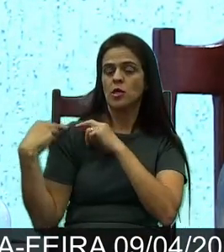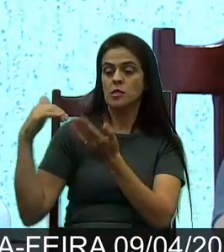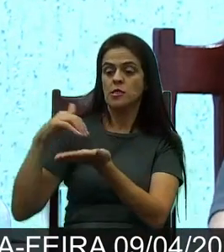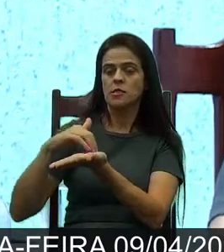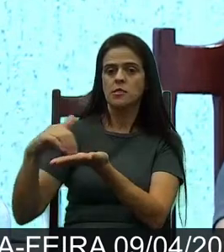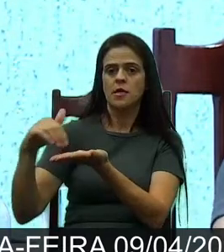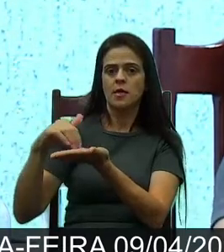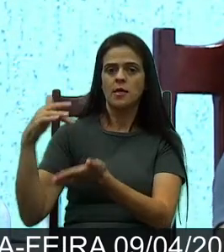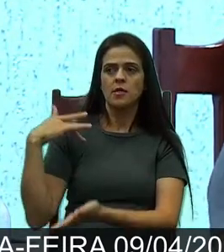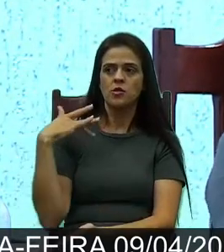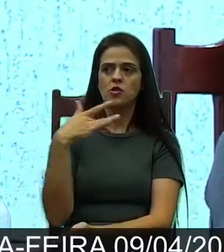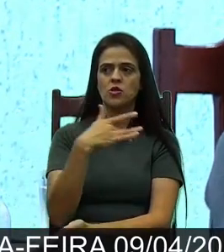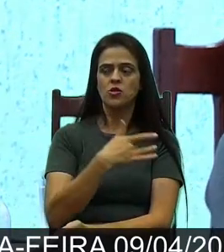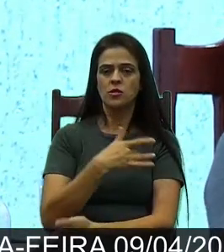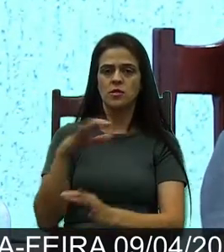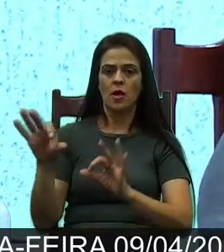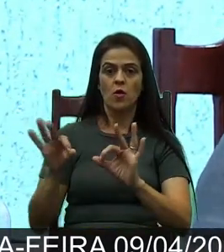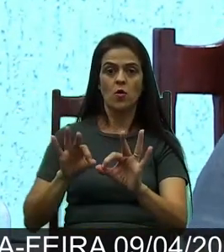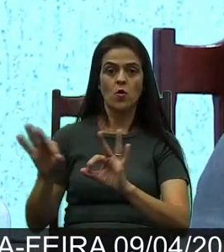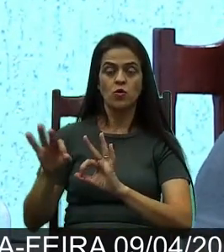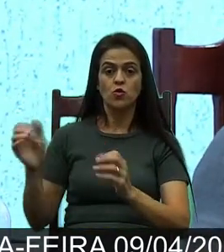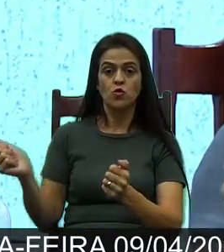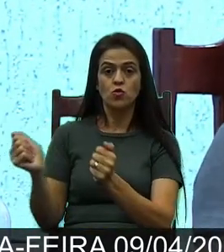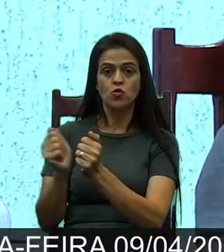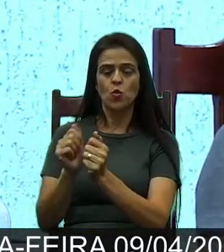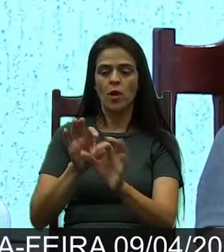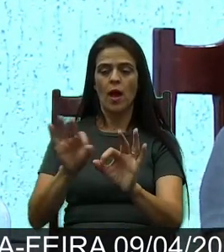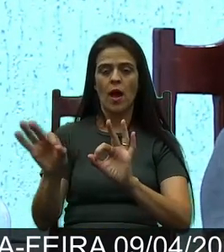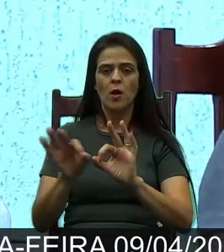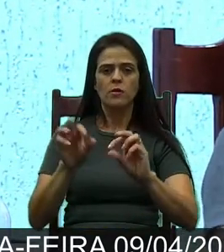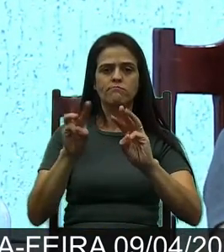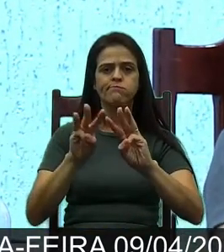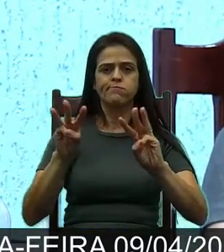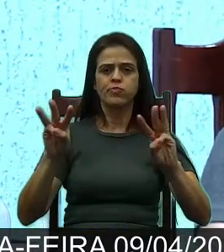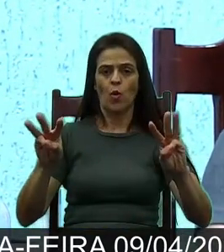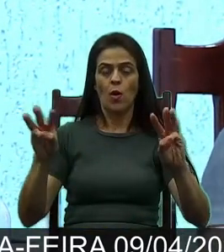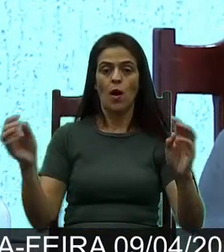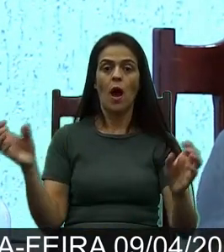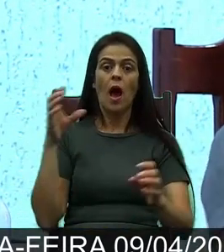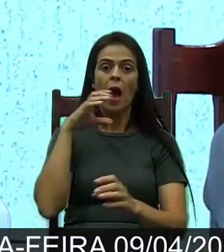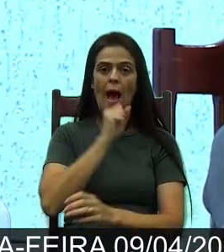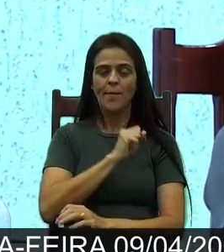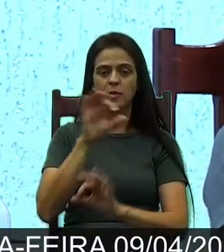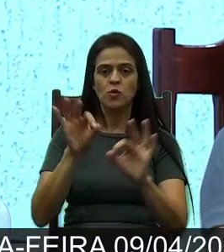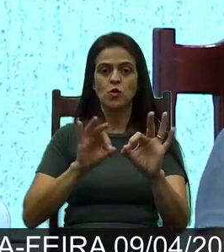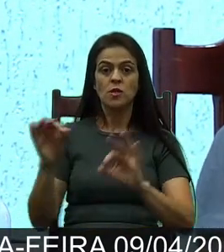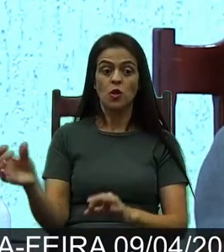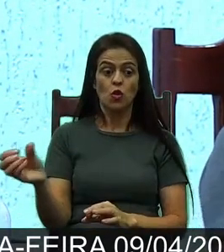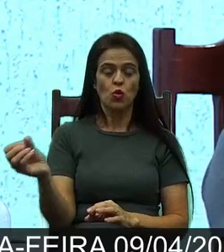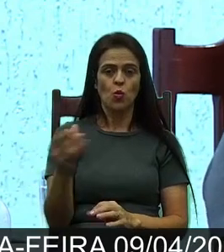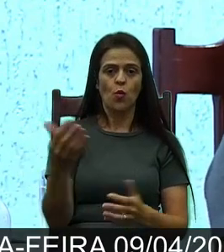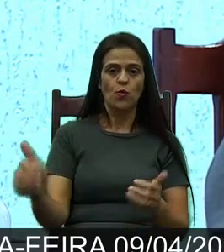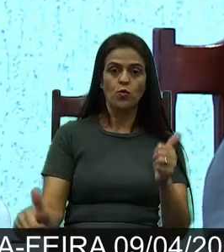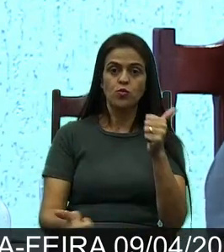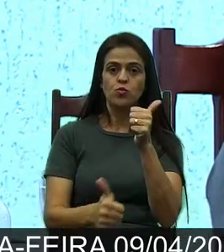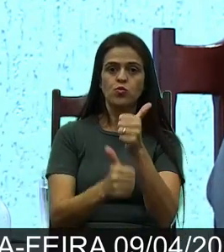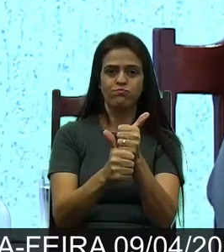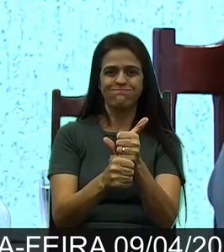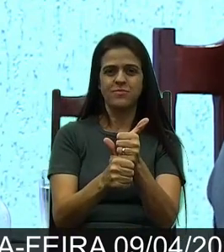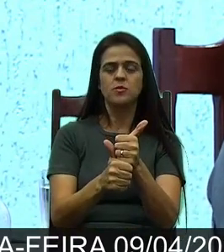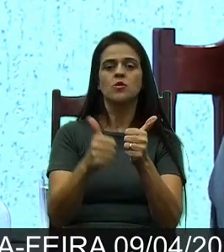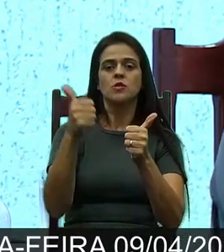de Saúde, por meio do setor de regulação e alimentação diária, em tempo real, de novos pedidos de inclusão na lista de